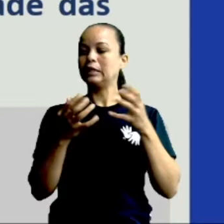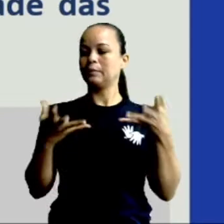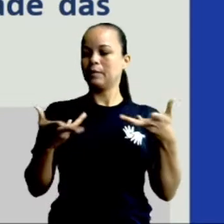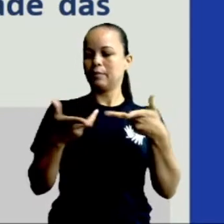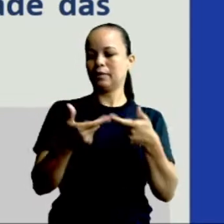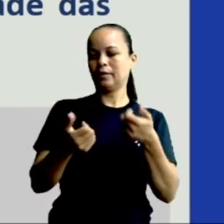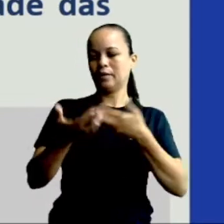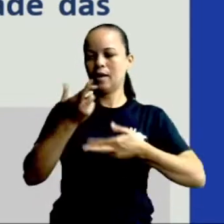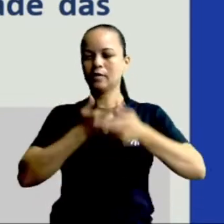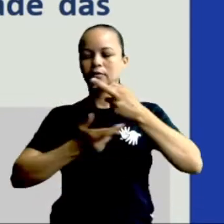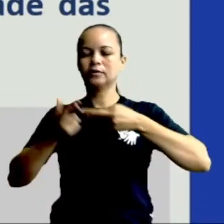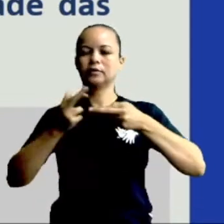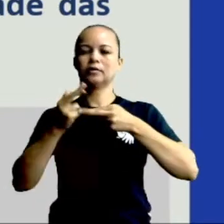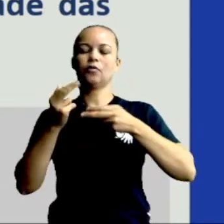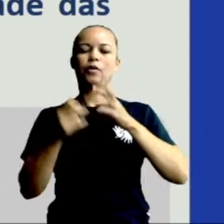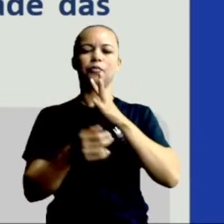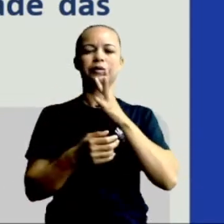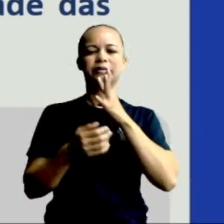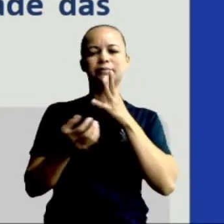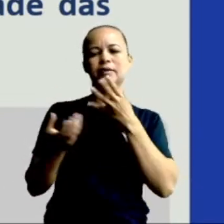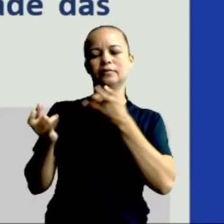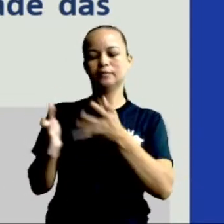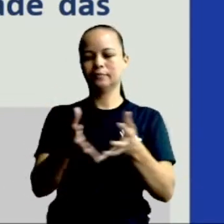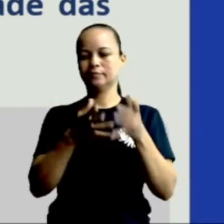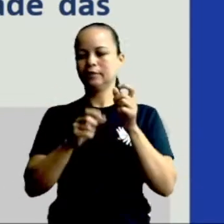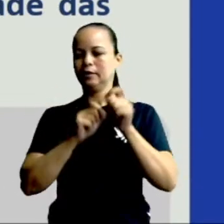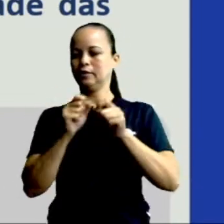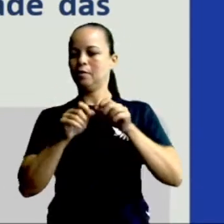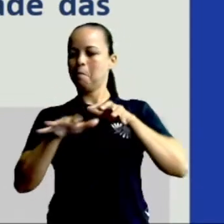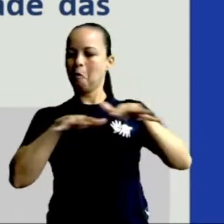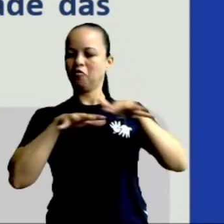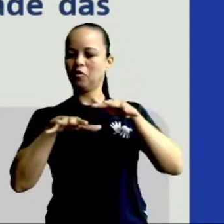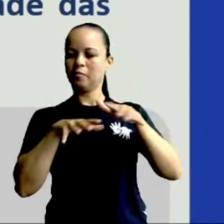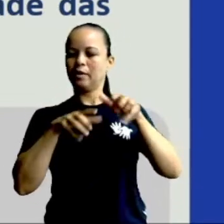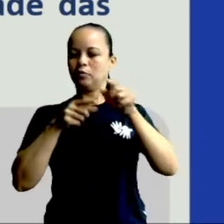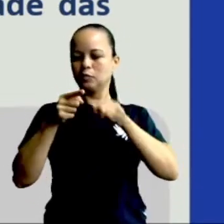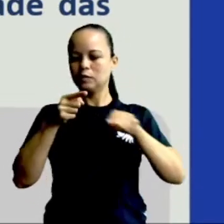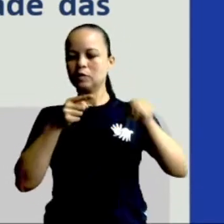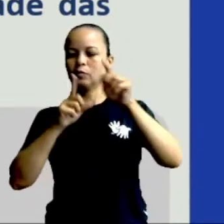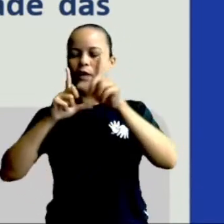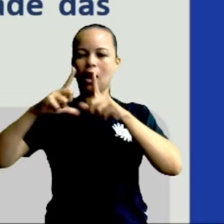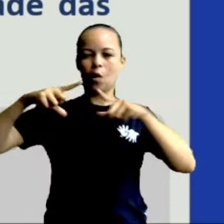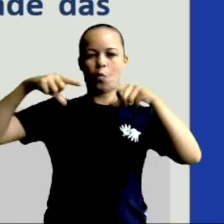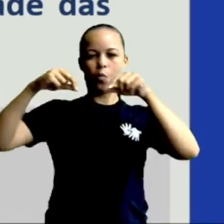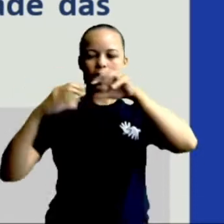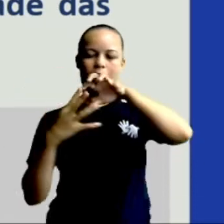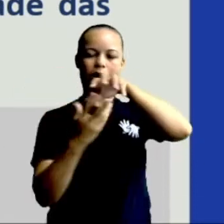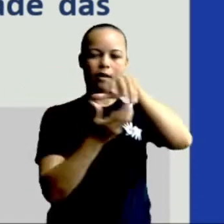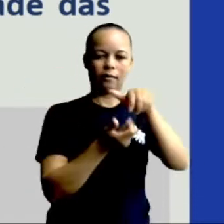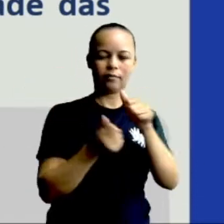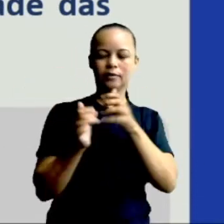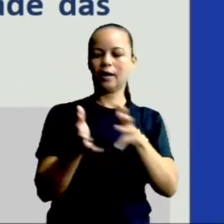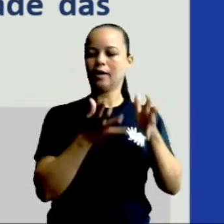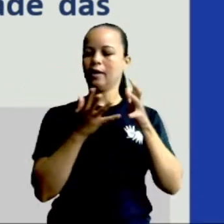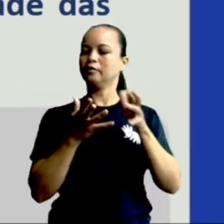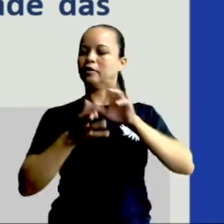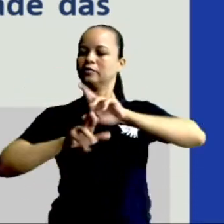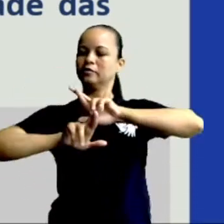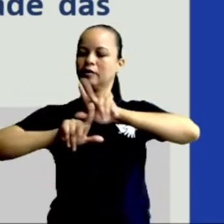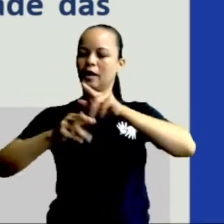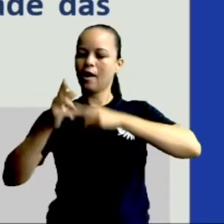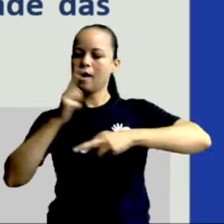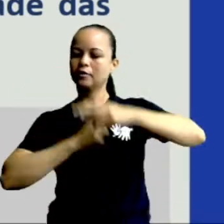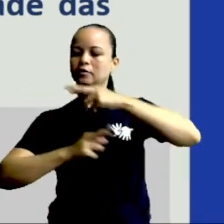Terra a eventos da natureza. Relacionar também a posição do Brasil no planeta com a diversidade